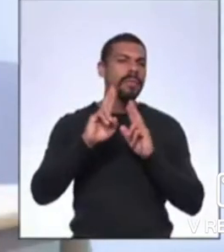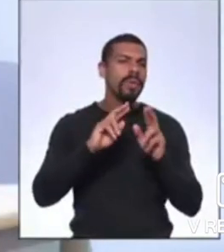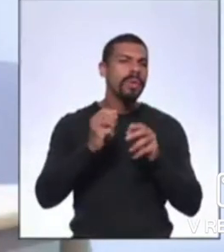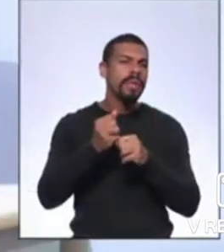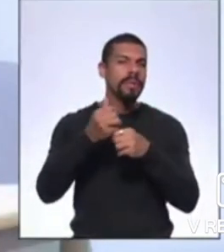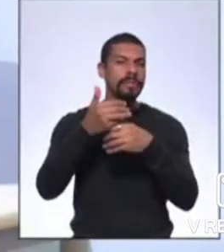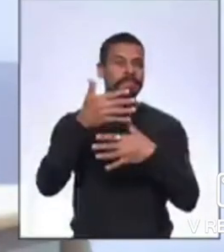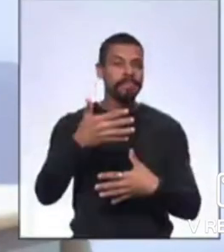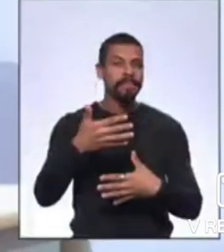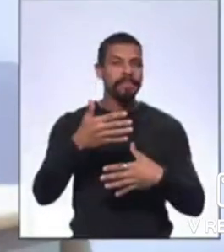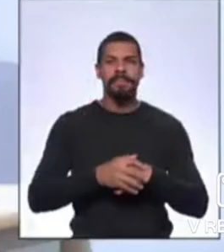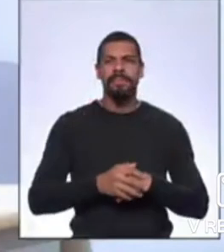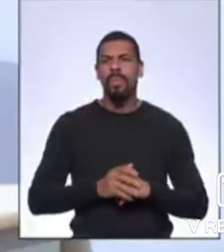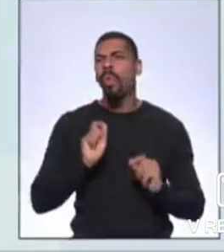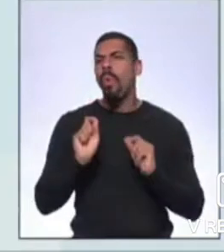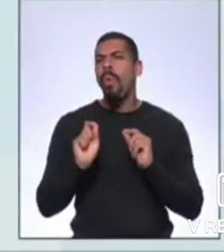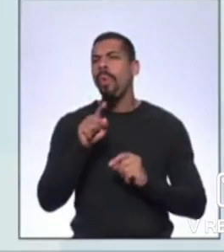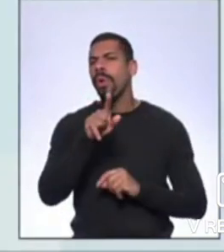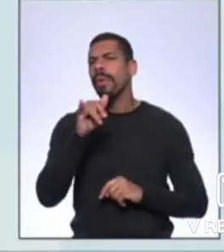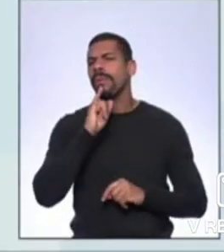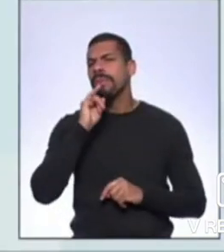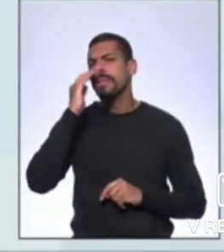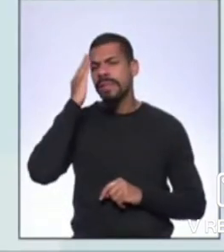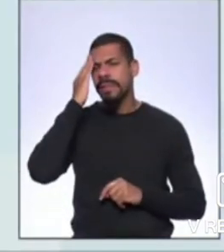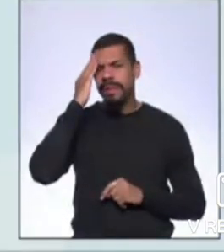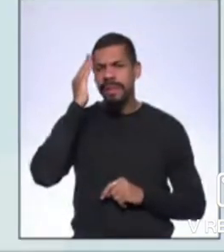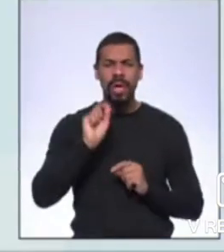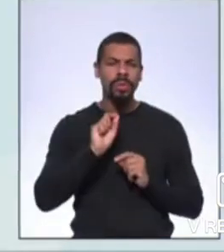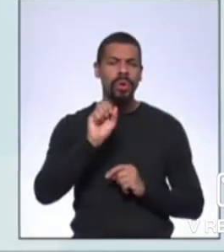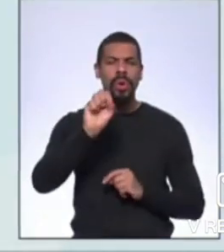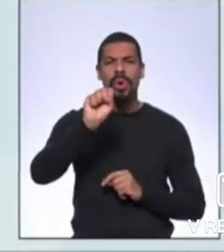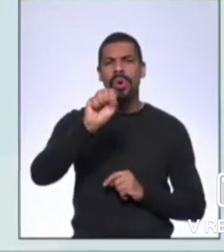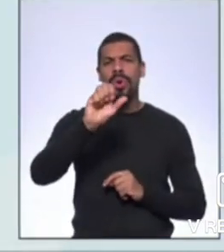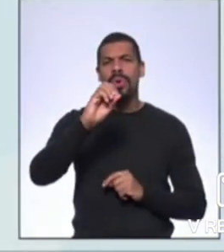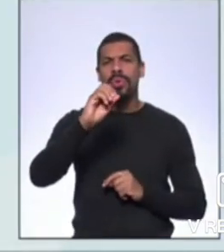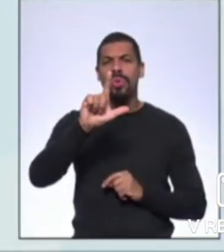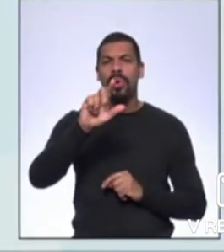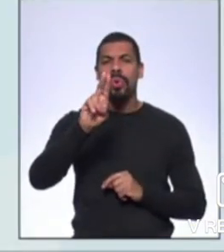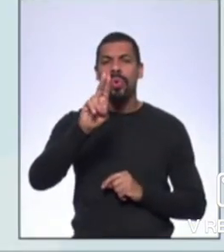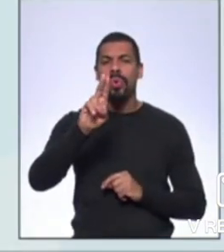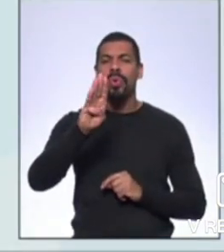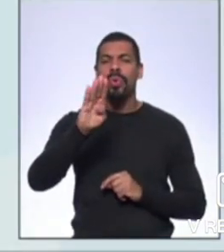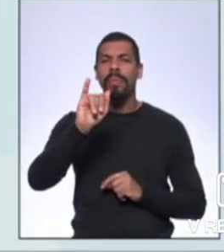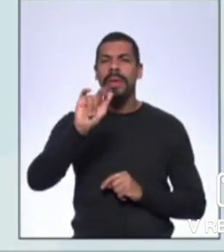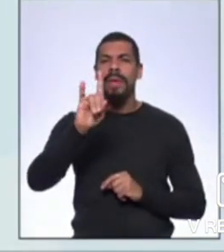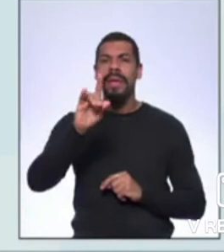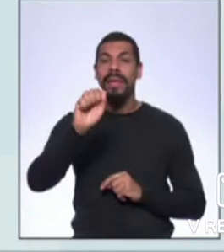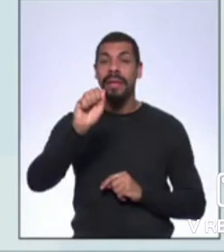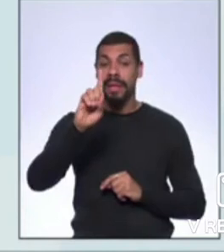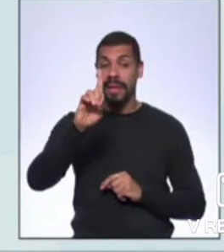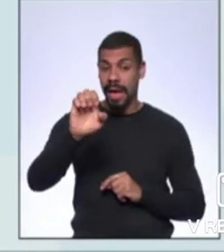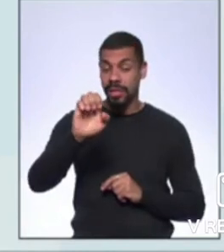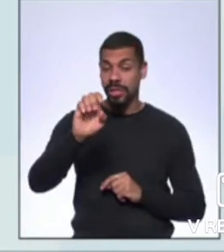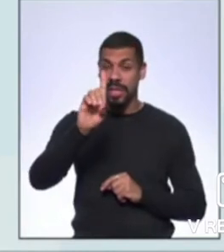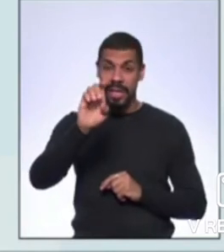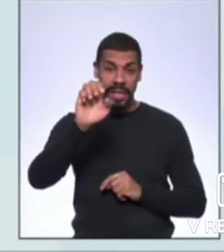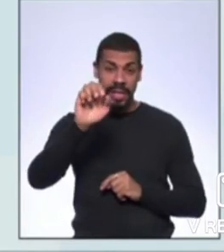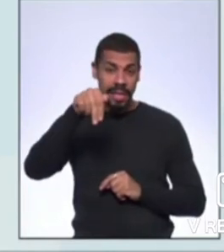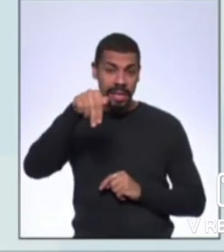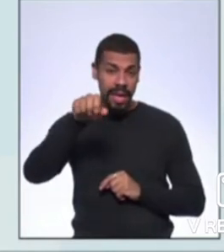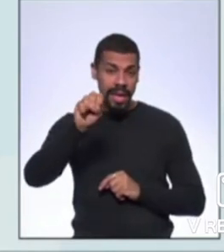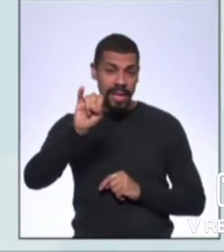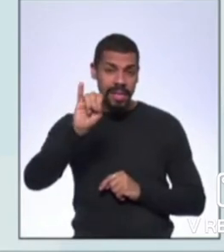chat, o que que você sabe sobre solubilidade e densidade? Eu vou dar para vocês um minutinho para vocês